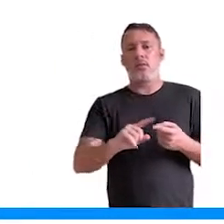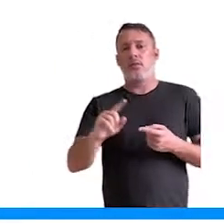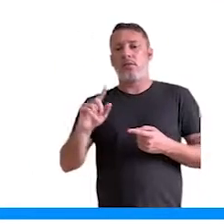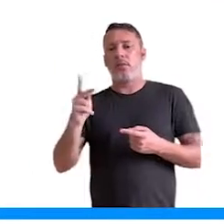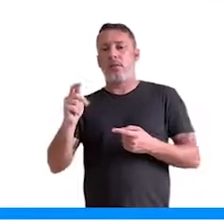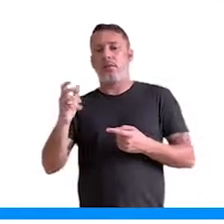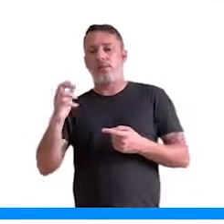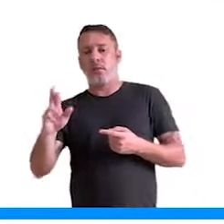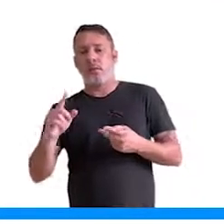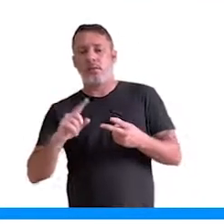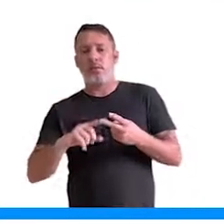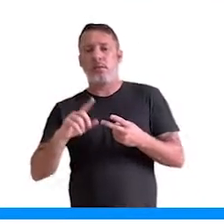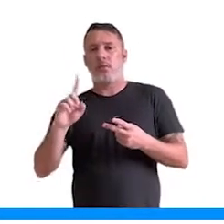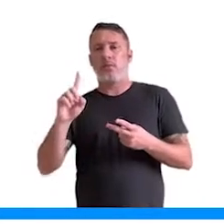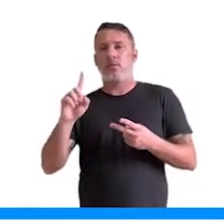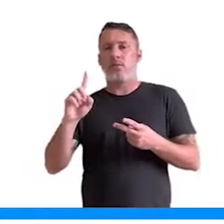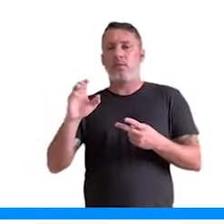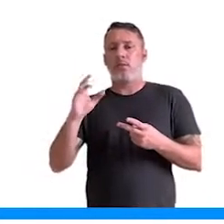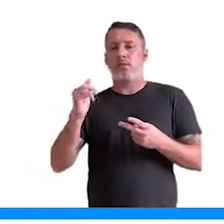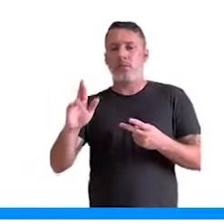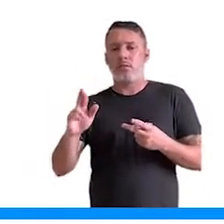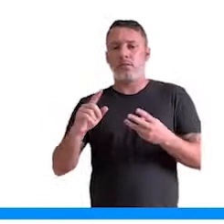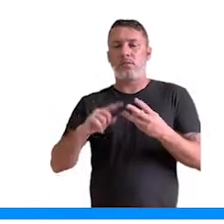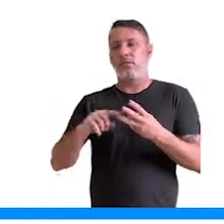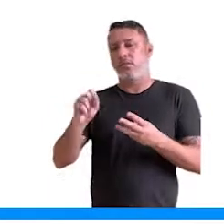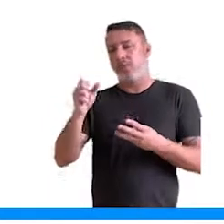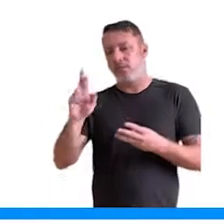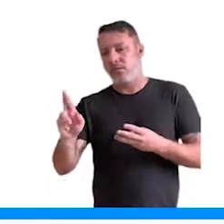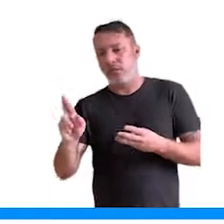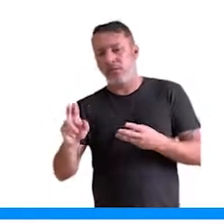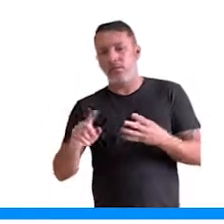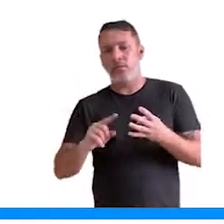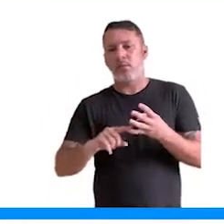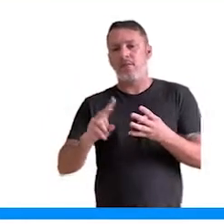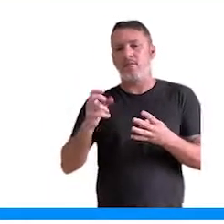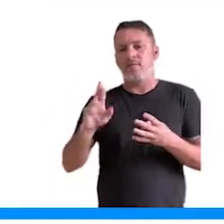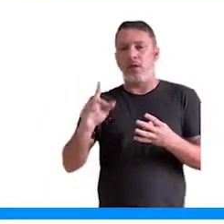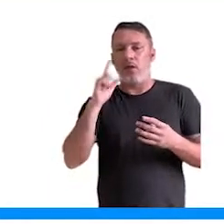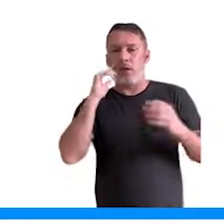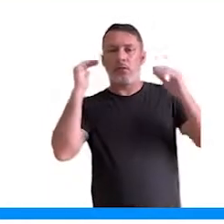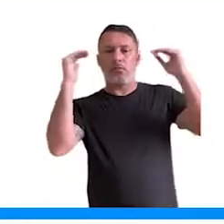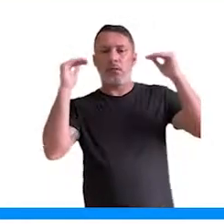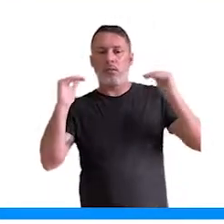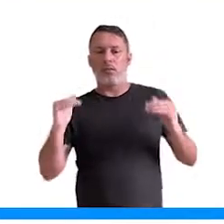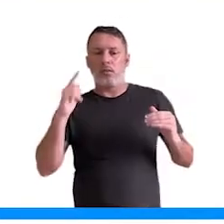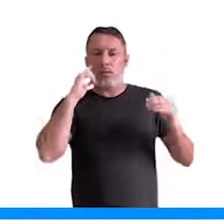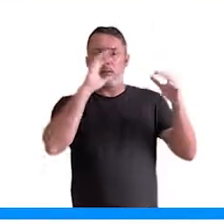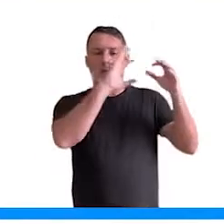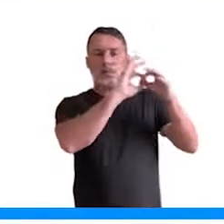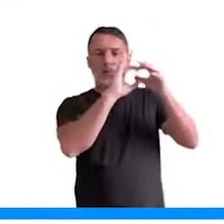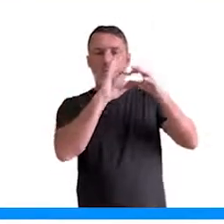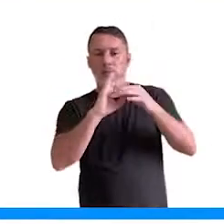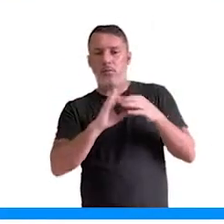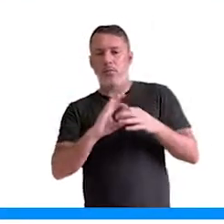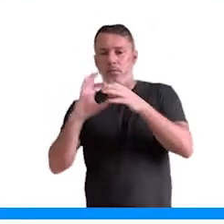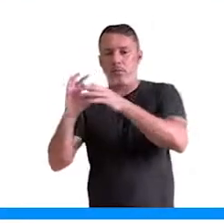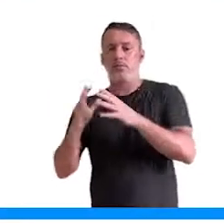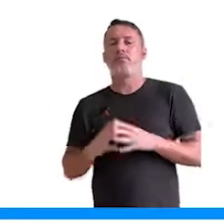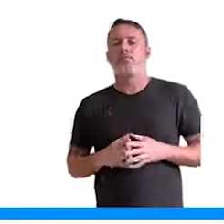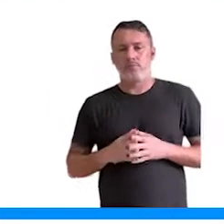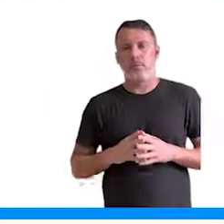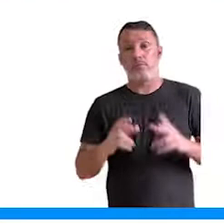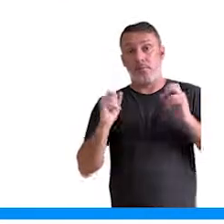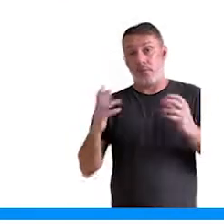salgas, hacer, hagas, decir, digas, ser, seas e ver, veas.